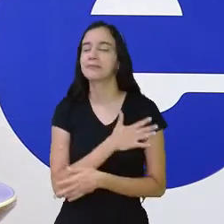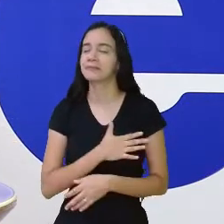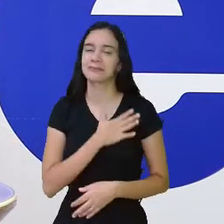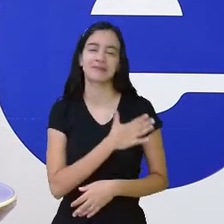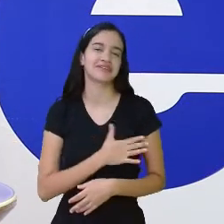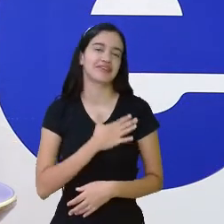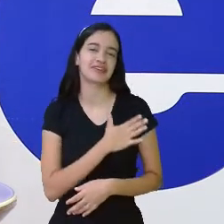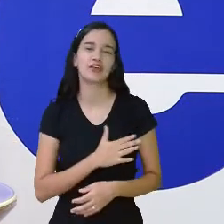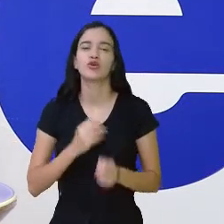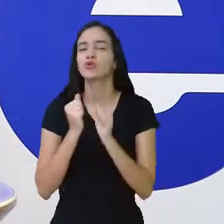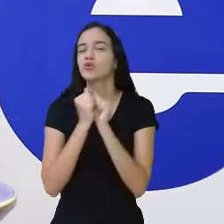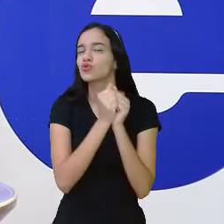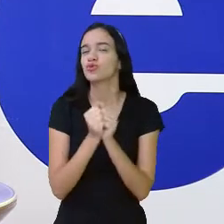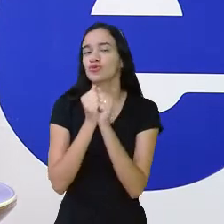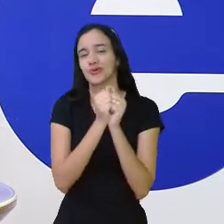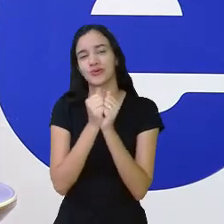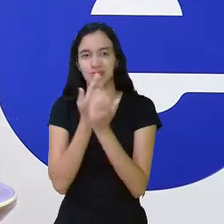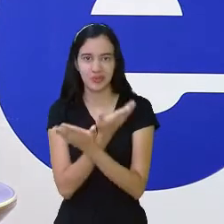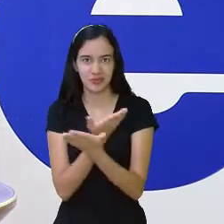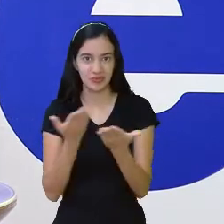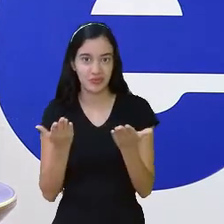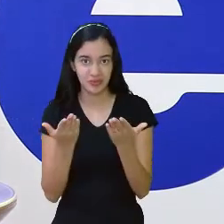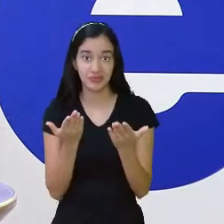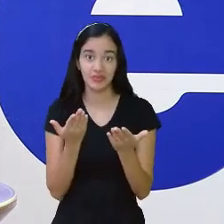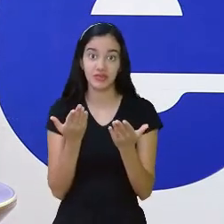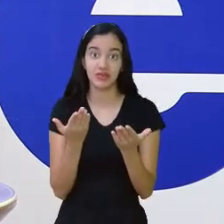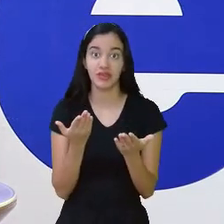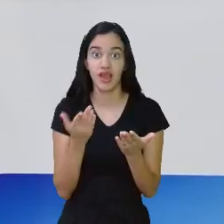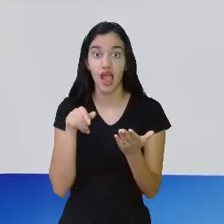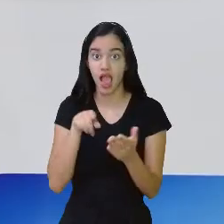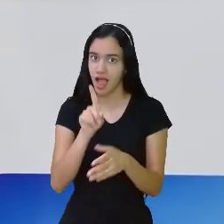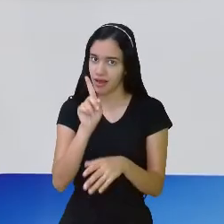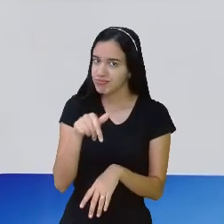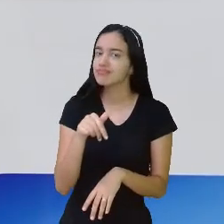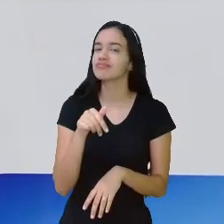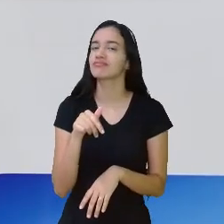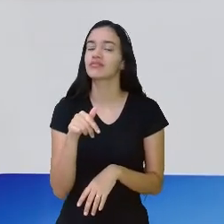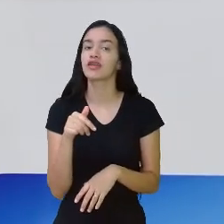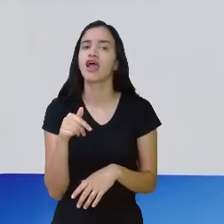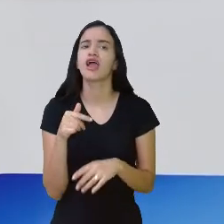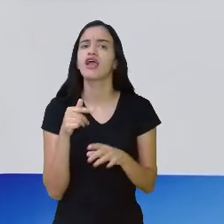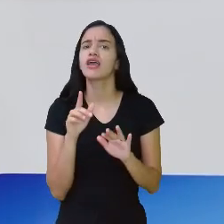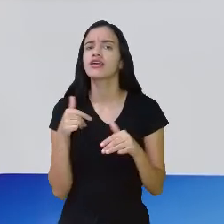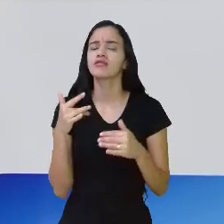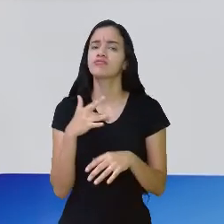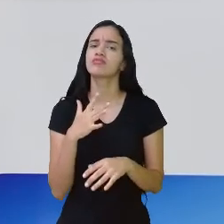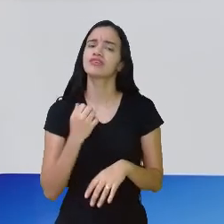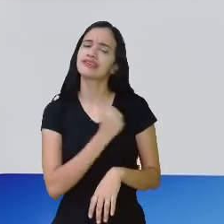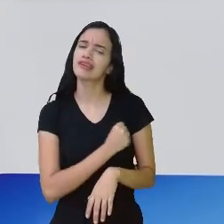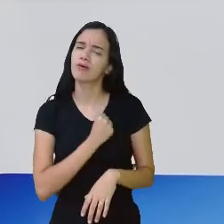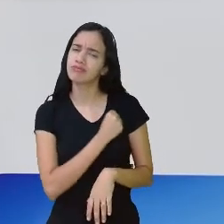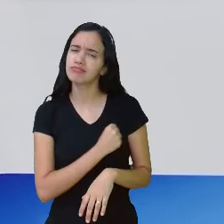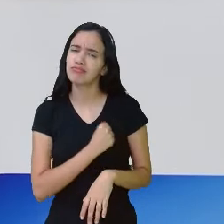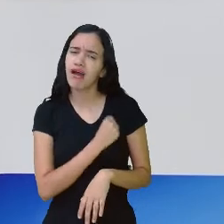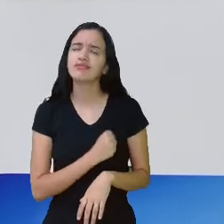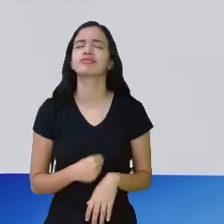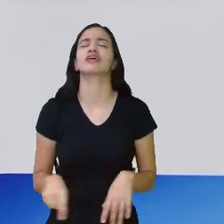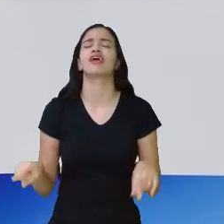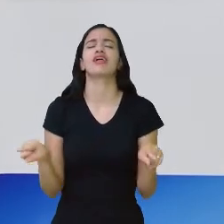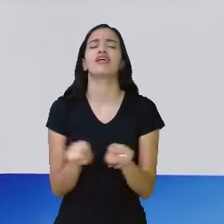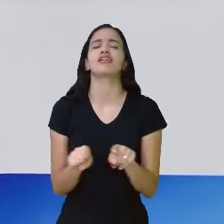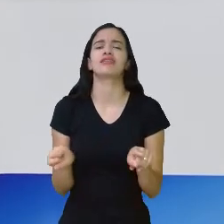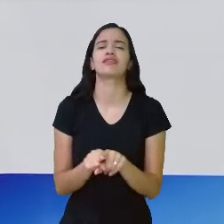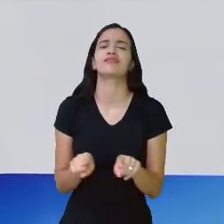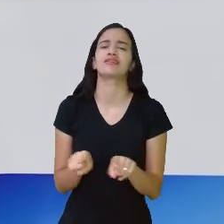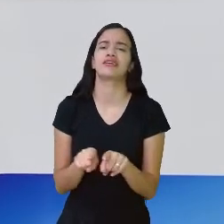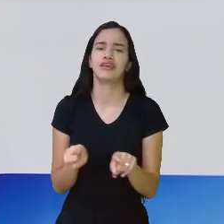aqui juntinho com vocês. Isto mesmo. E por falar em saudades, eu também estava com